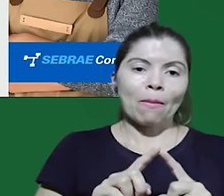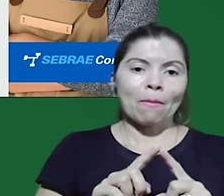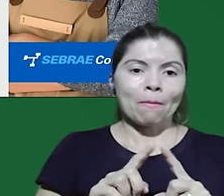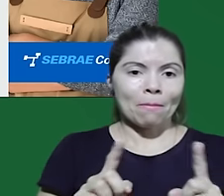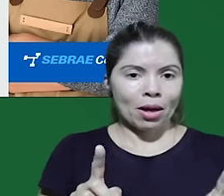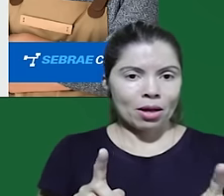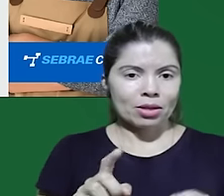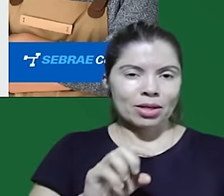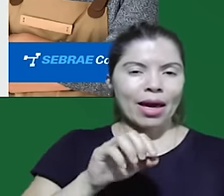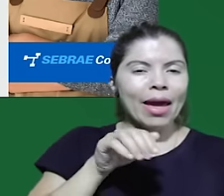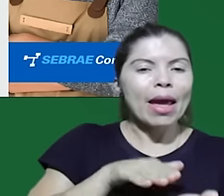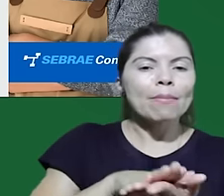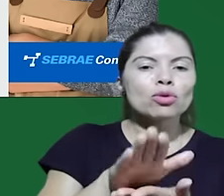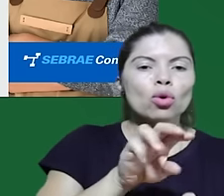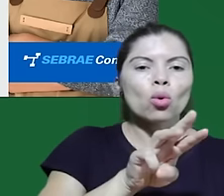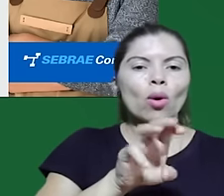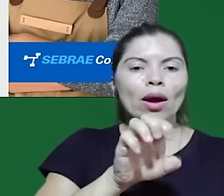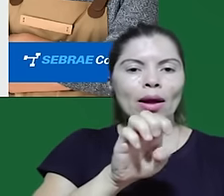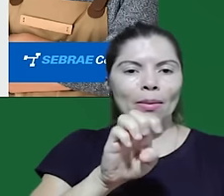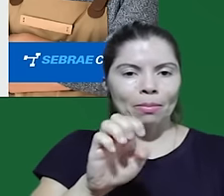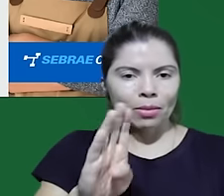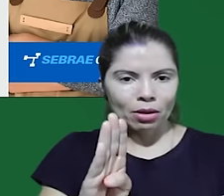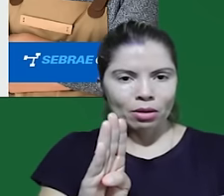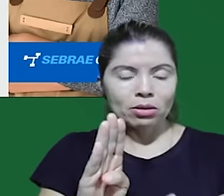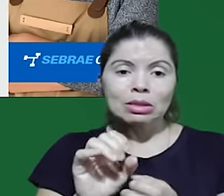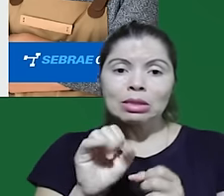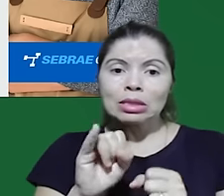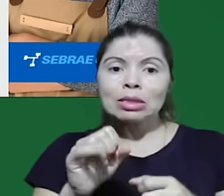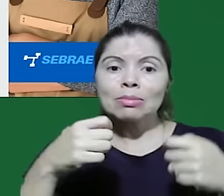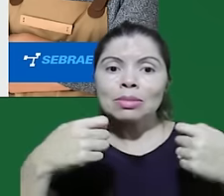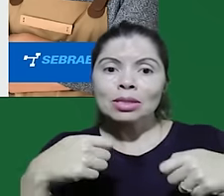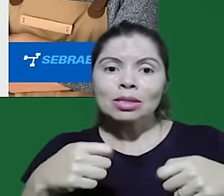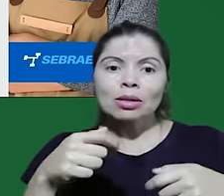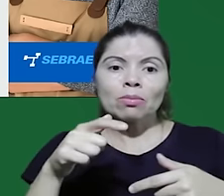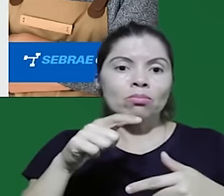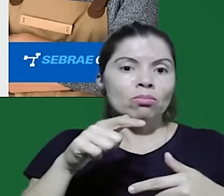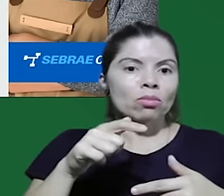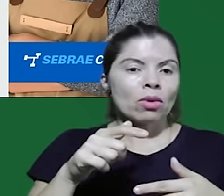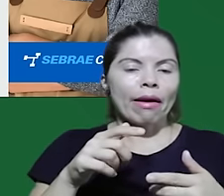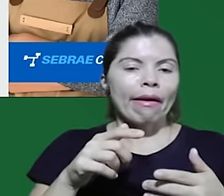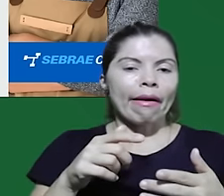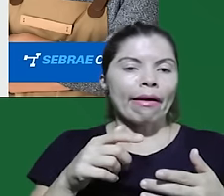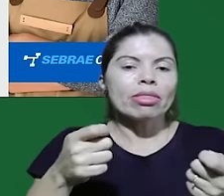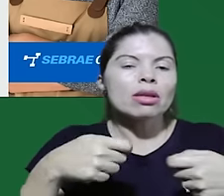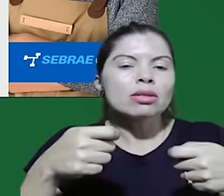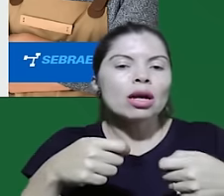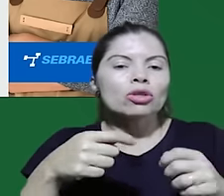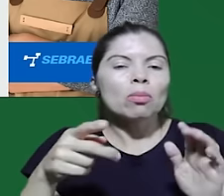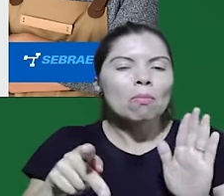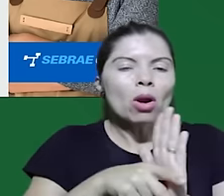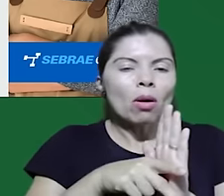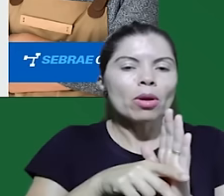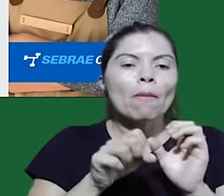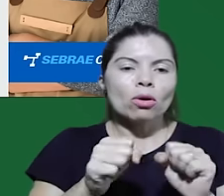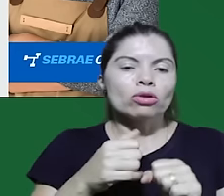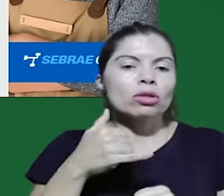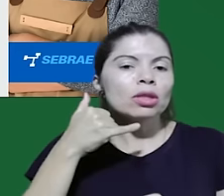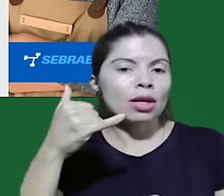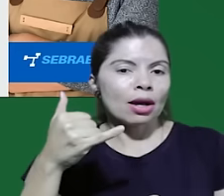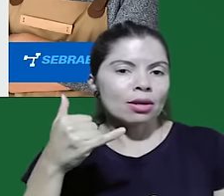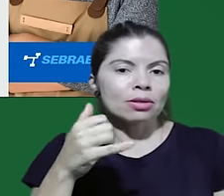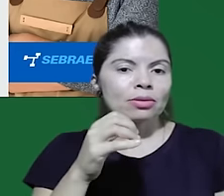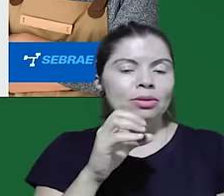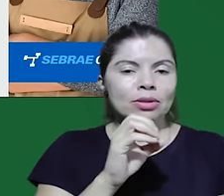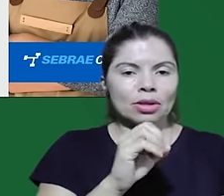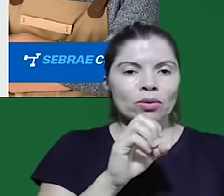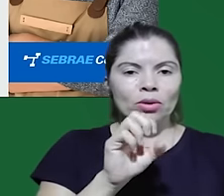web em caso de alguma dificuldade alguma necessidade mais específica entre em contato com a gente no 0800 570 0800 e os